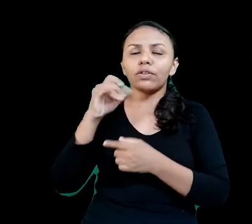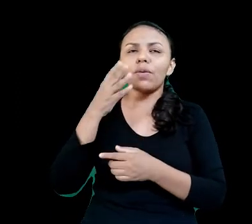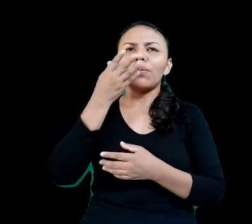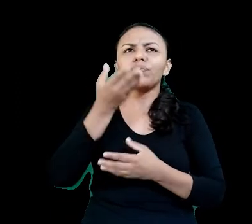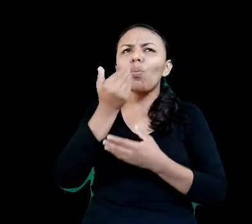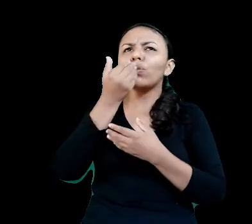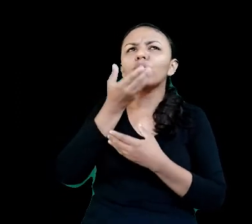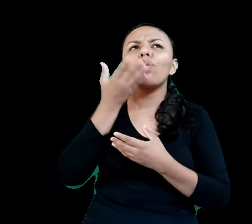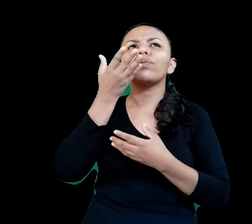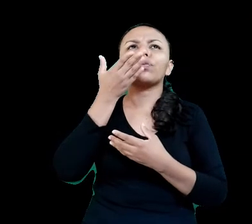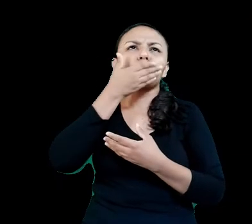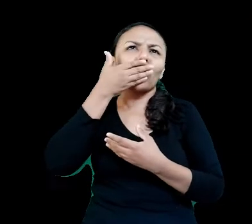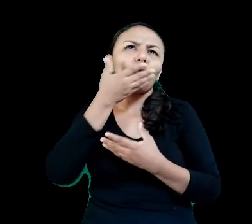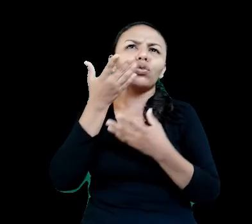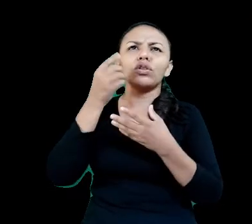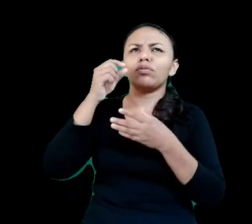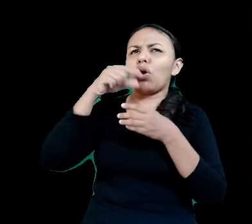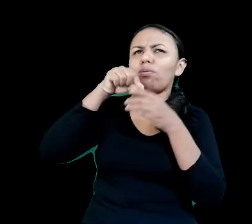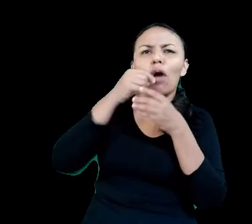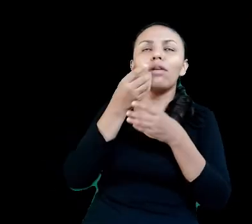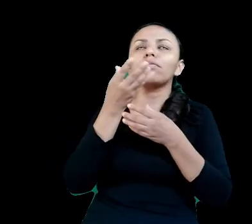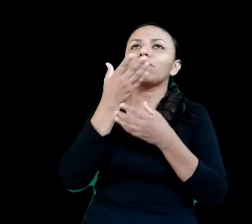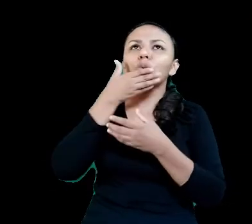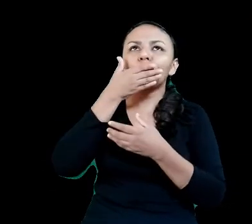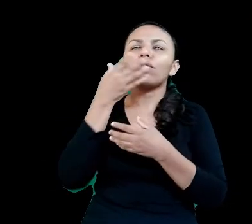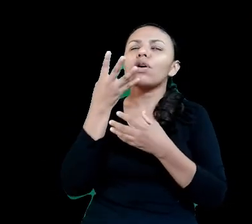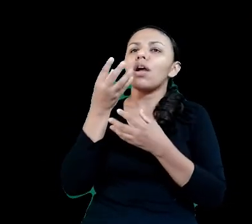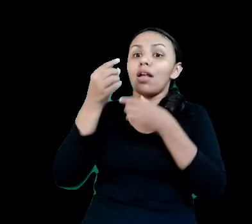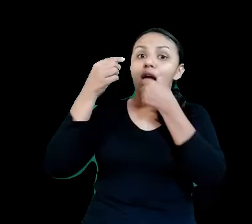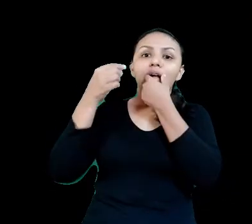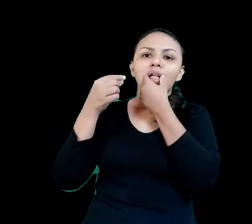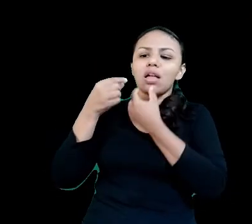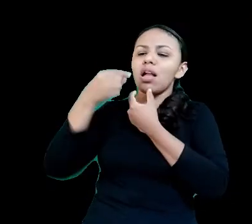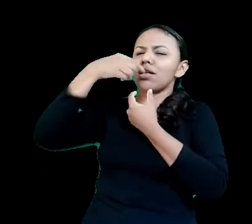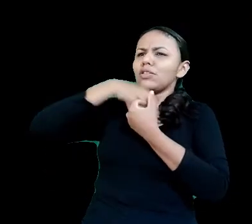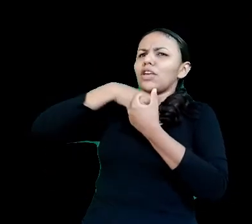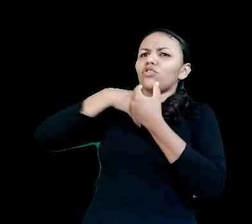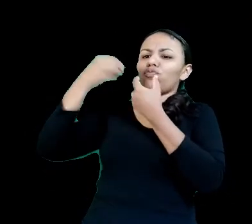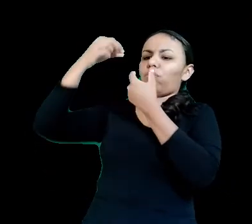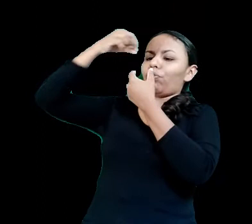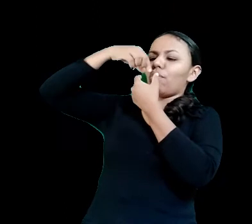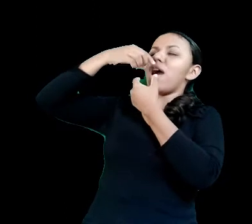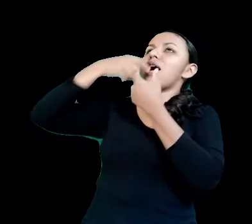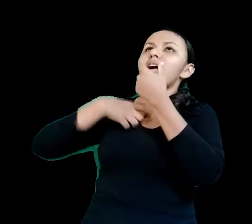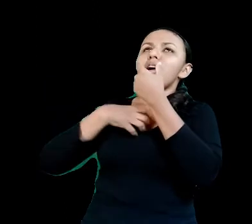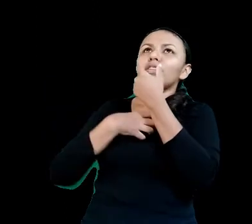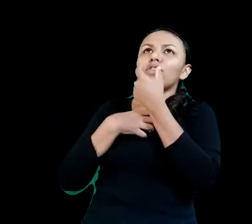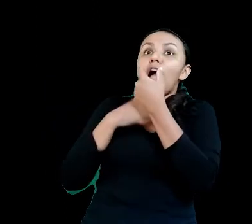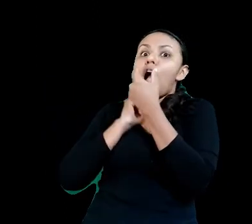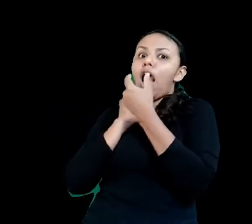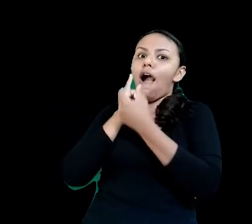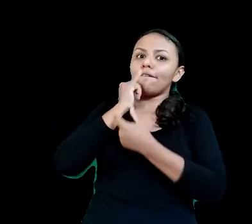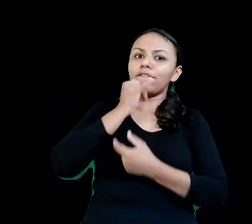sabor doce, né, ou uma substância doce toca as papilas gustativas, ativando esses receptores, o